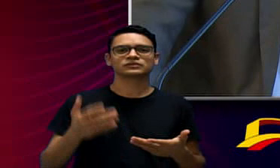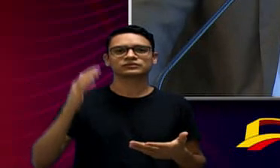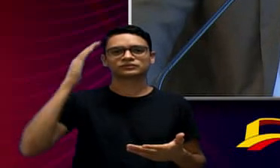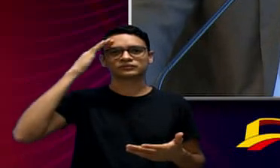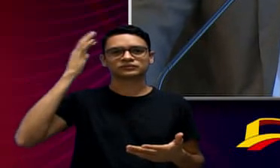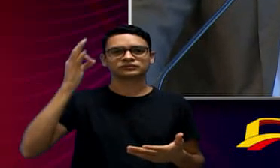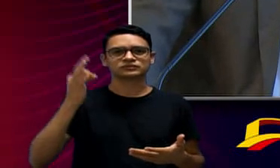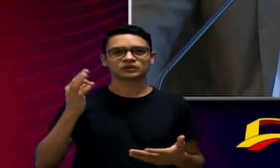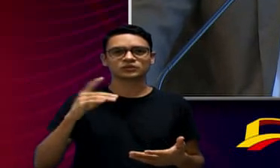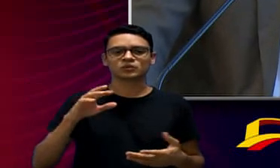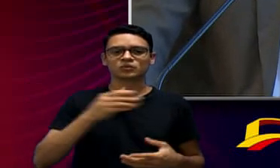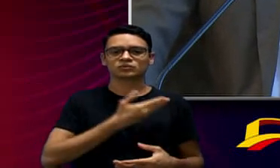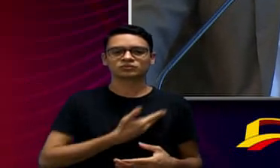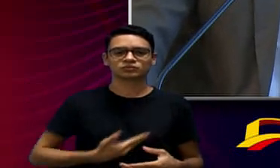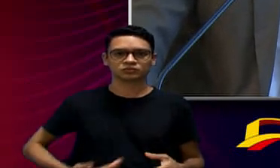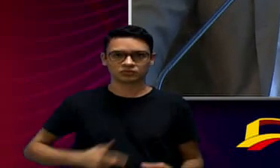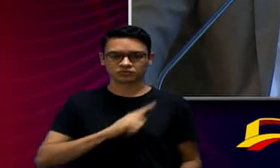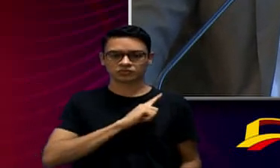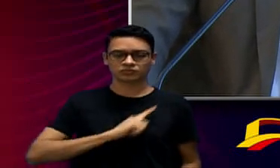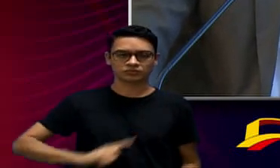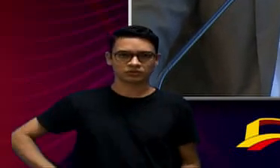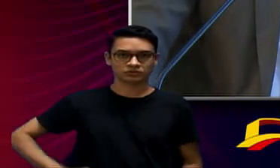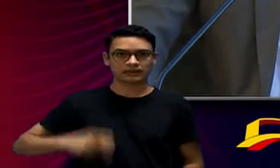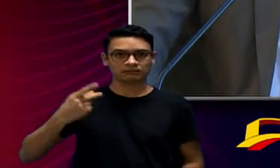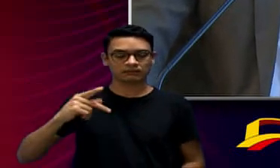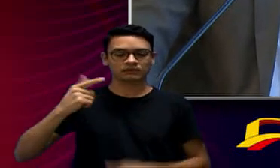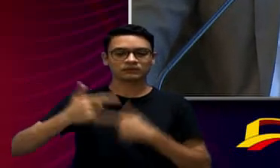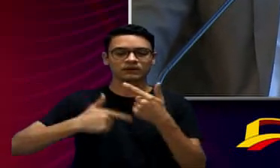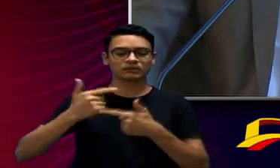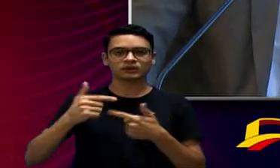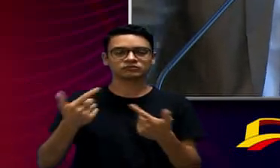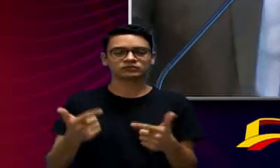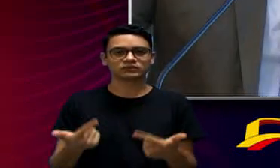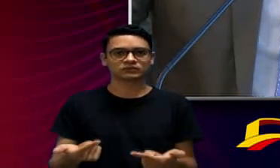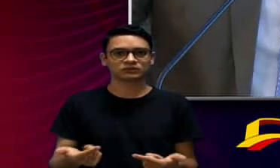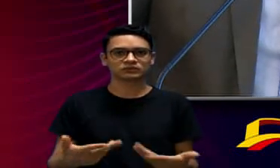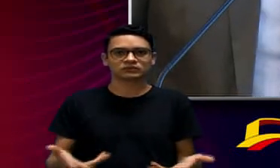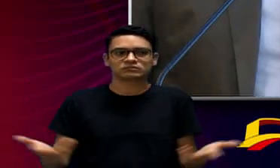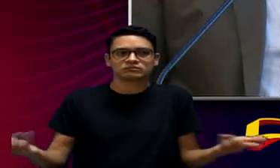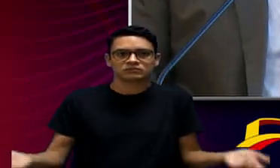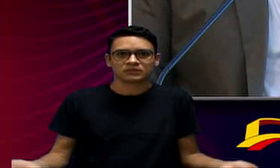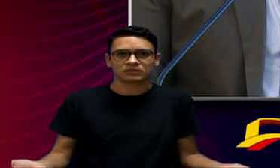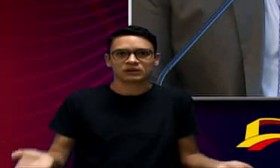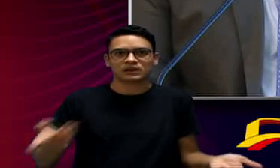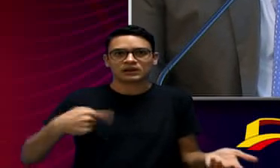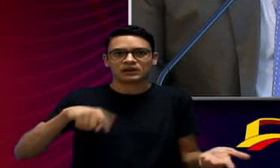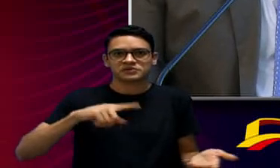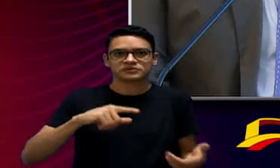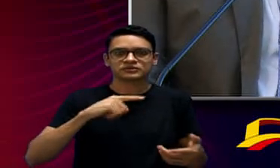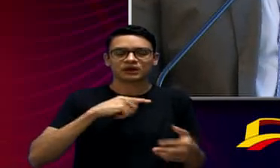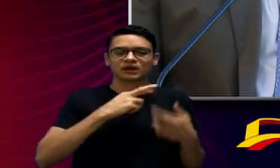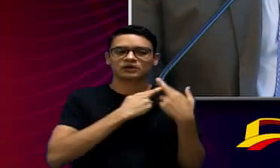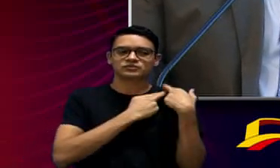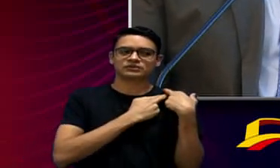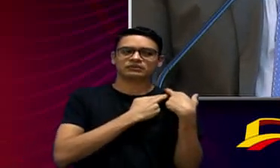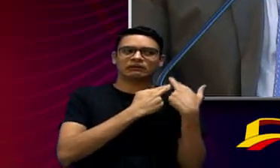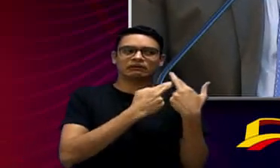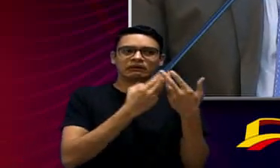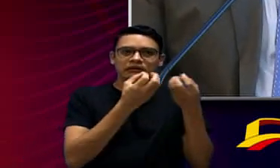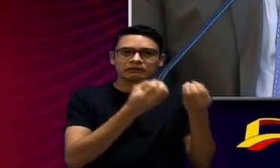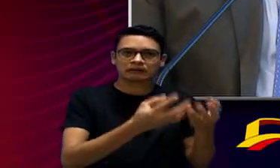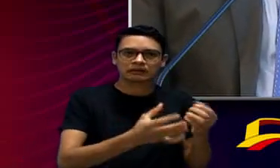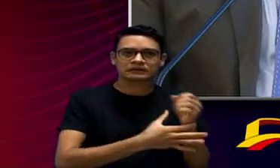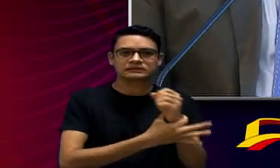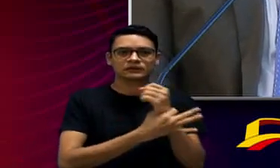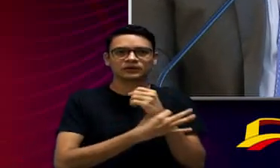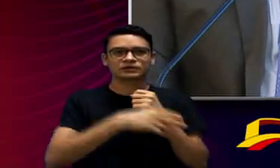governador não está fazendo o seu trabalho, o seu papel, o secretário de segurança. Exatamente o que eu estou dizendo, não é ingerência. Então, mas a gente precisa joga buscar... uma responsabilidade da segurança para as